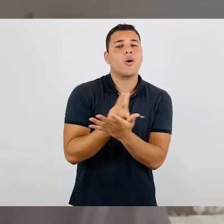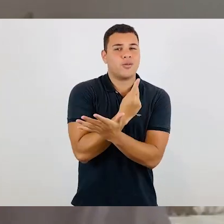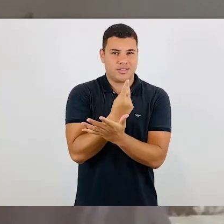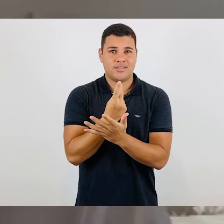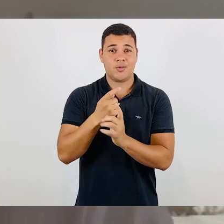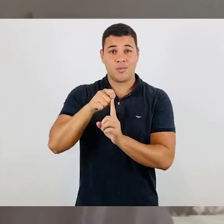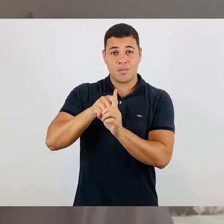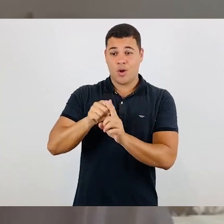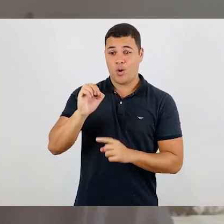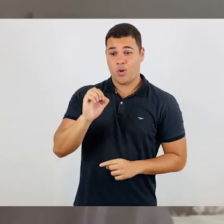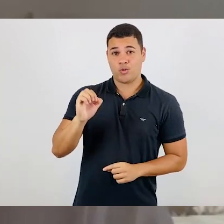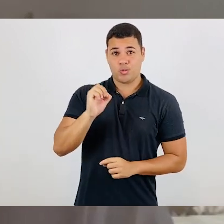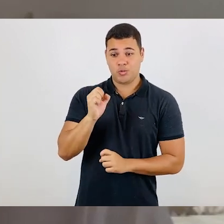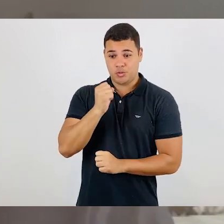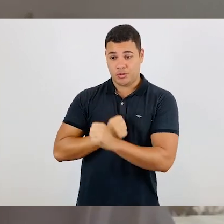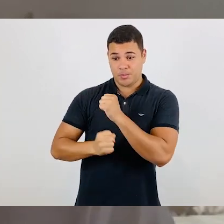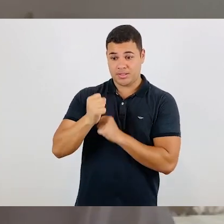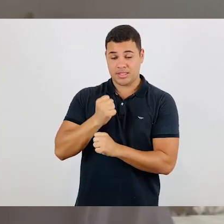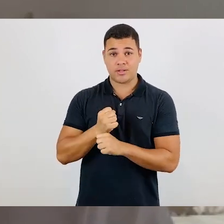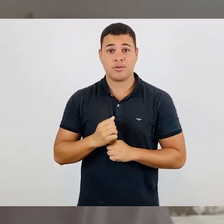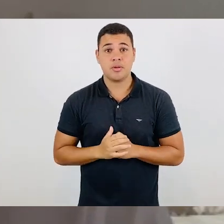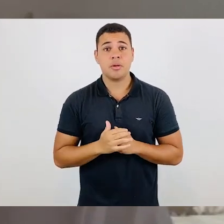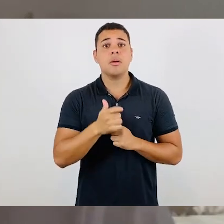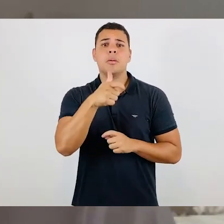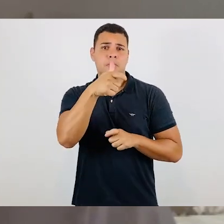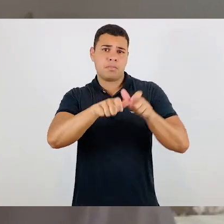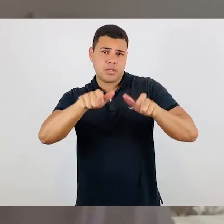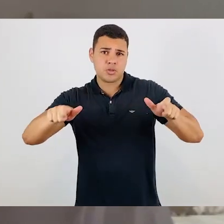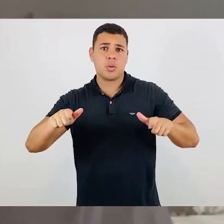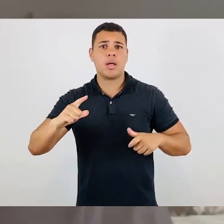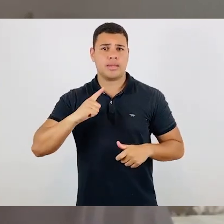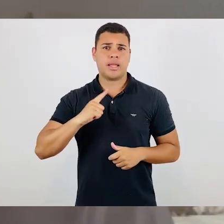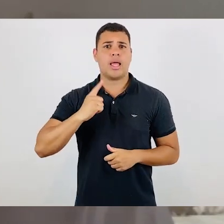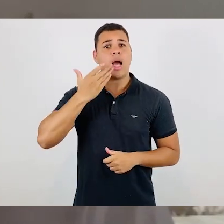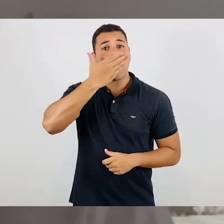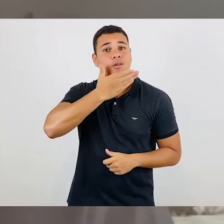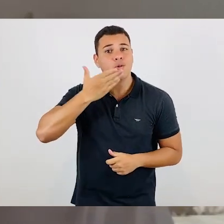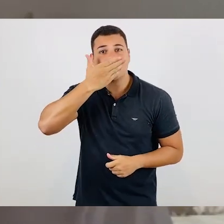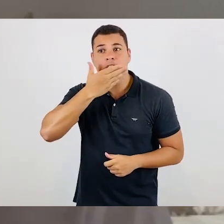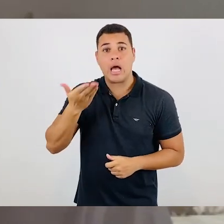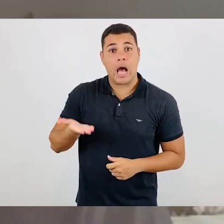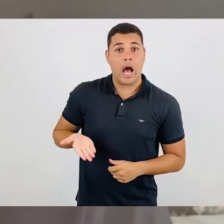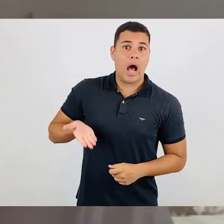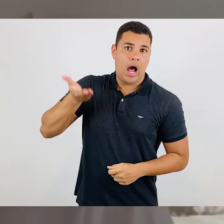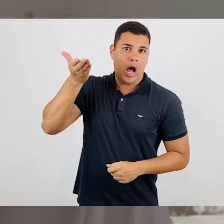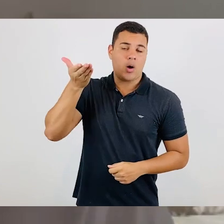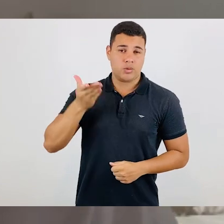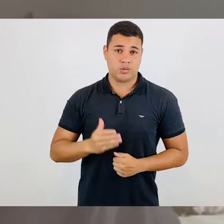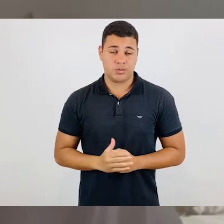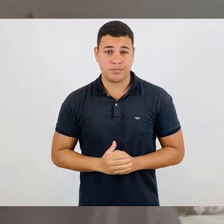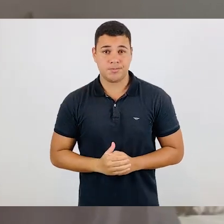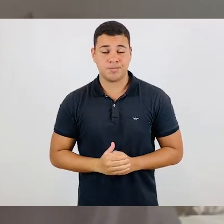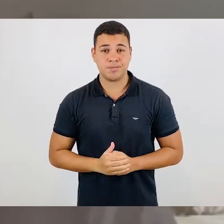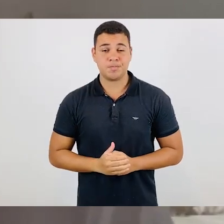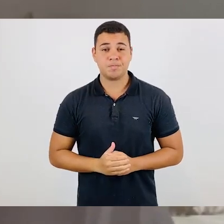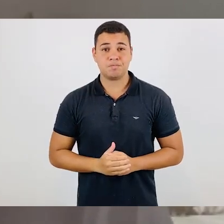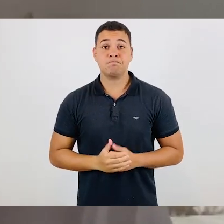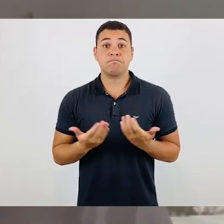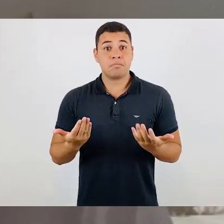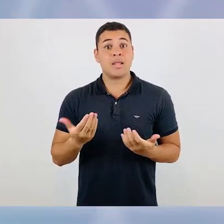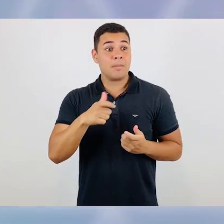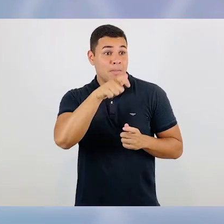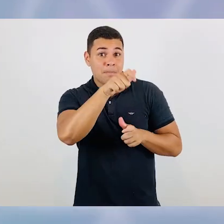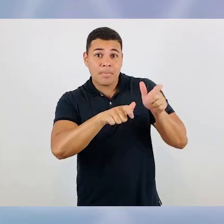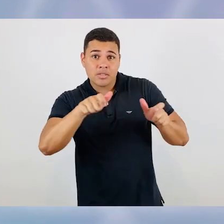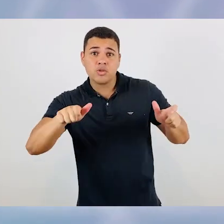ano passado, que aqueles pacientes que apresentavam uma hiperglicemia, ou seja, um açúcar elevado, vamos dizer